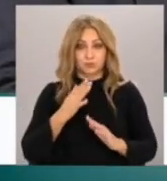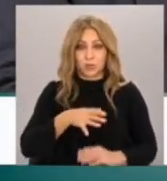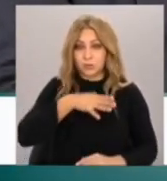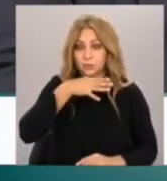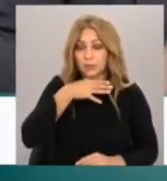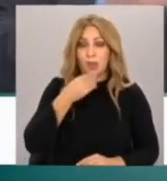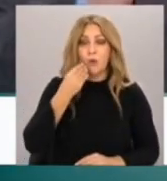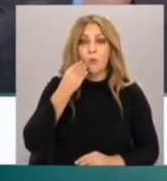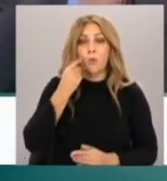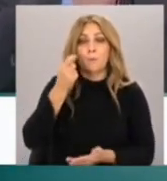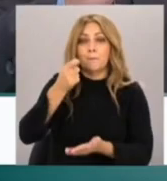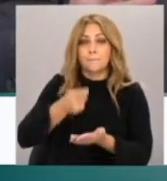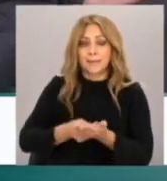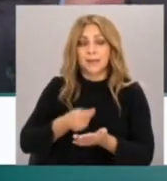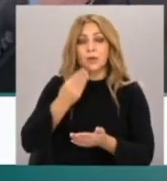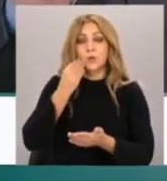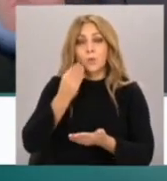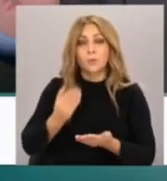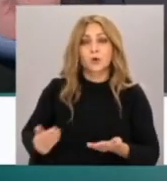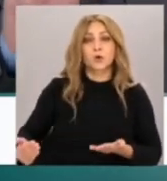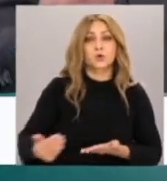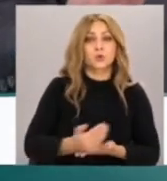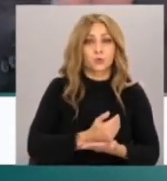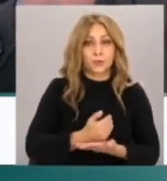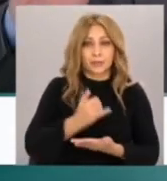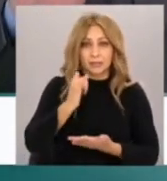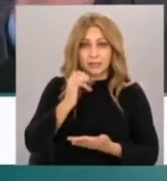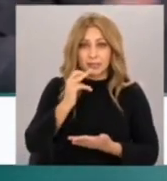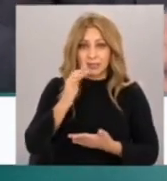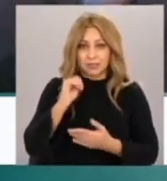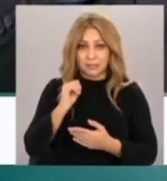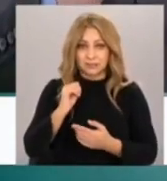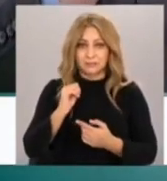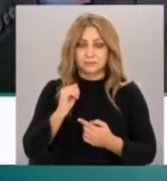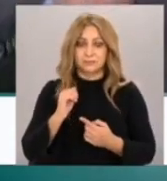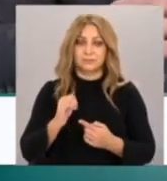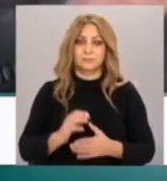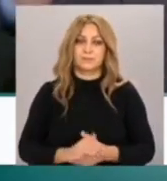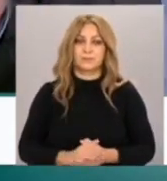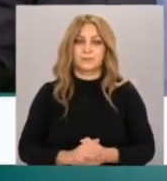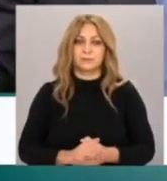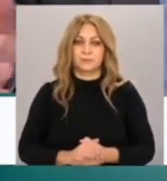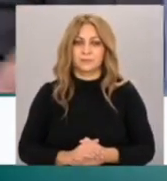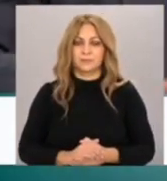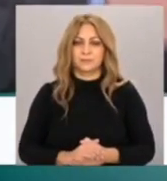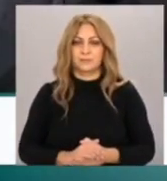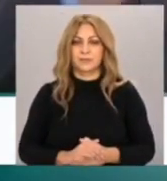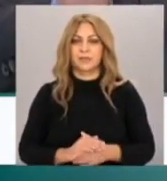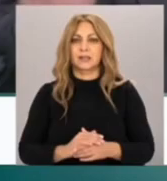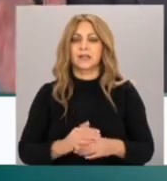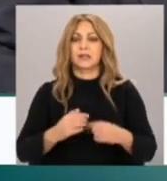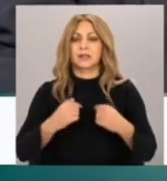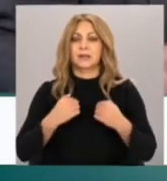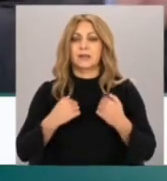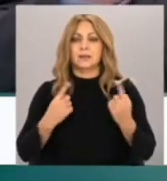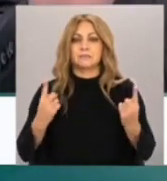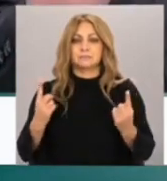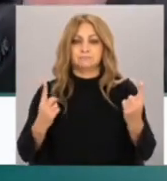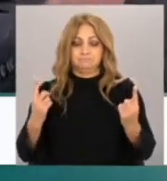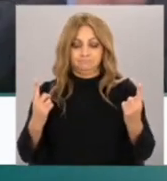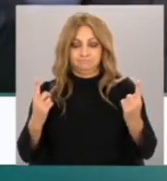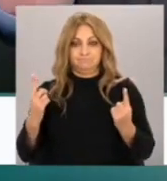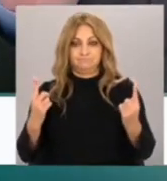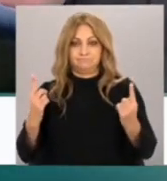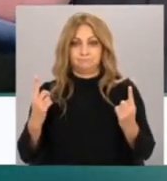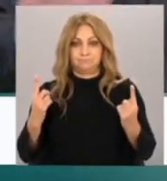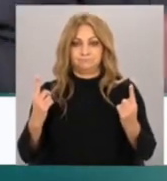pagam e como é que se recuperam as opções de DR Olá eu sou vizinho tem que tem uma eu nem ele ajuda a criança eu tenho 250 que não